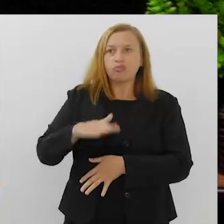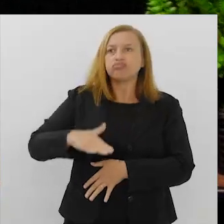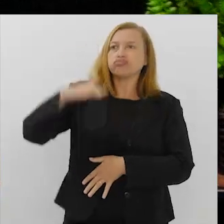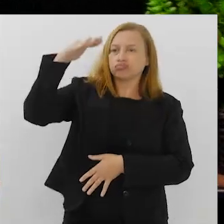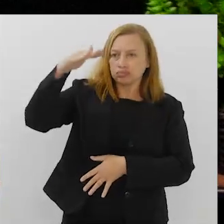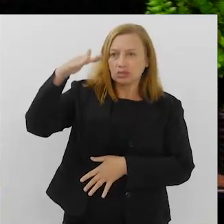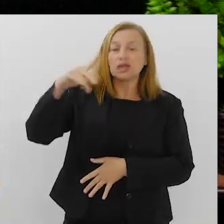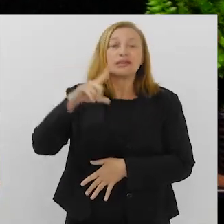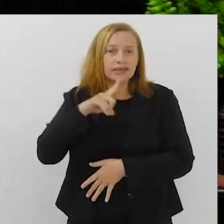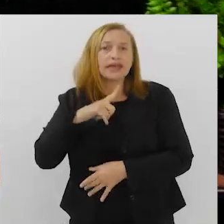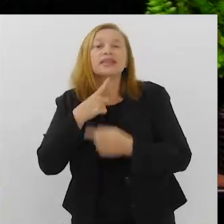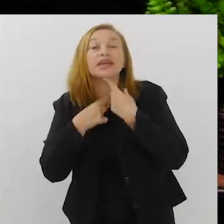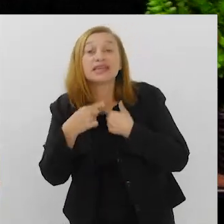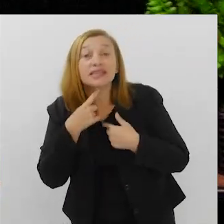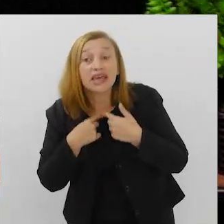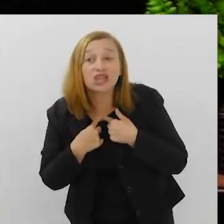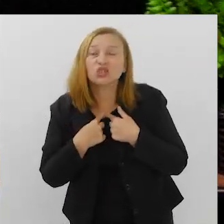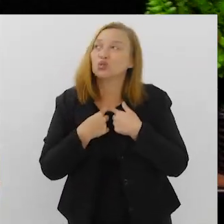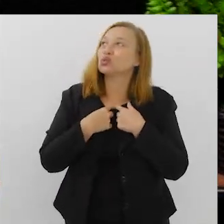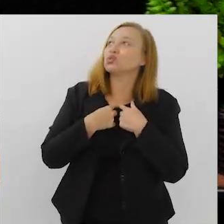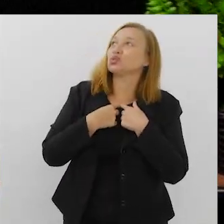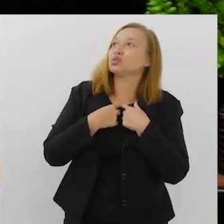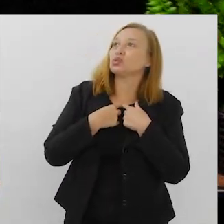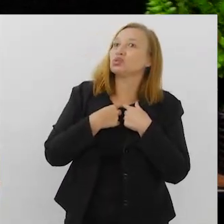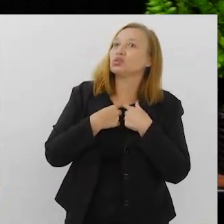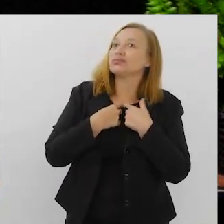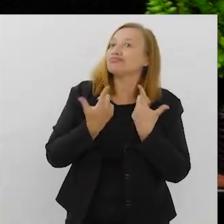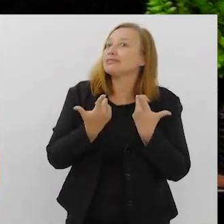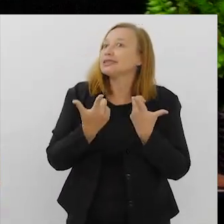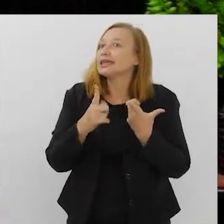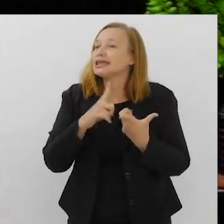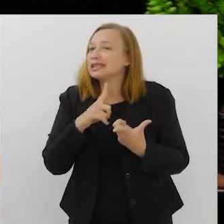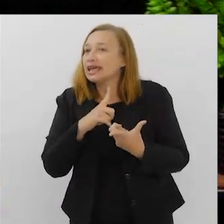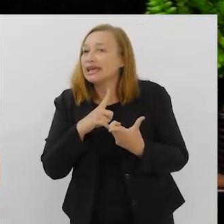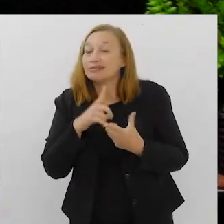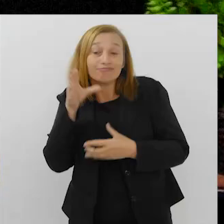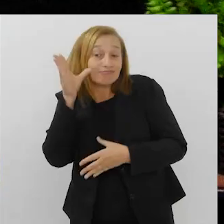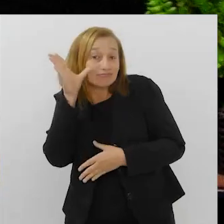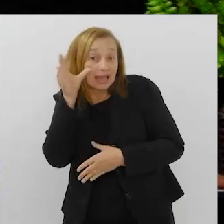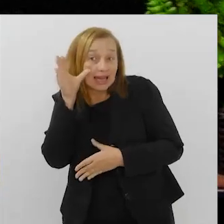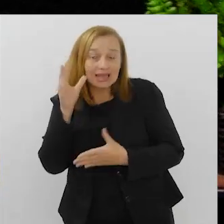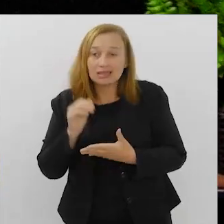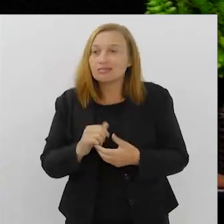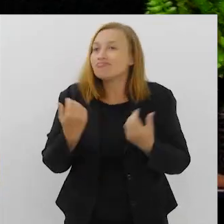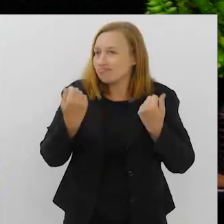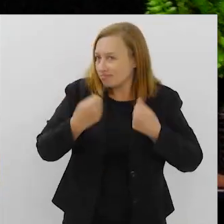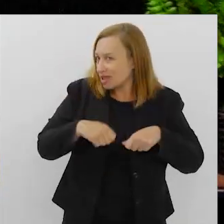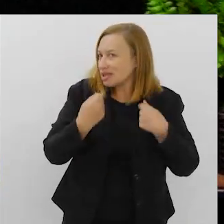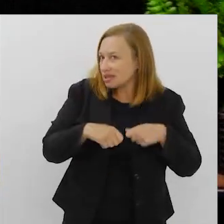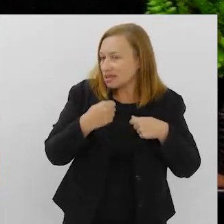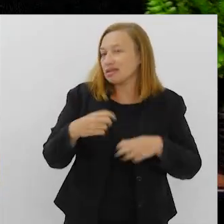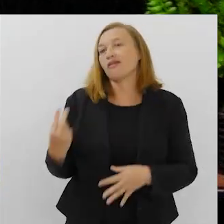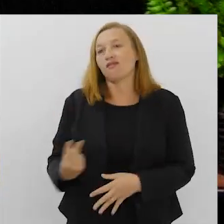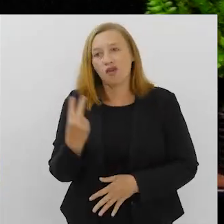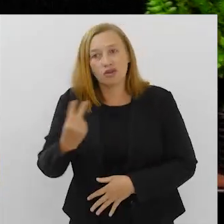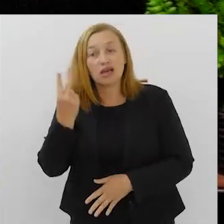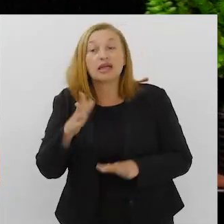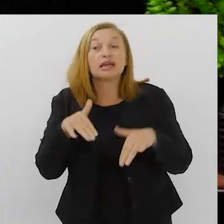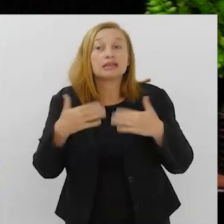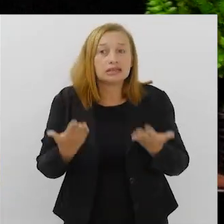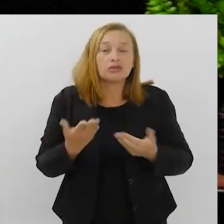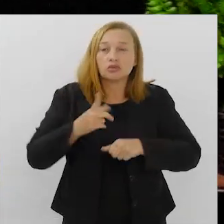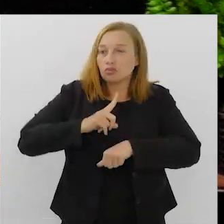é uma pessoa adulta. Ela tem vontades, ela tem desejos, ela tem interesses que precisam